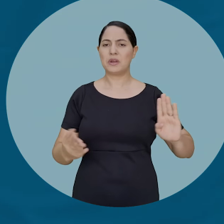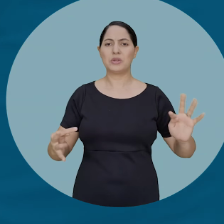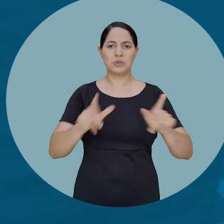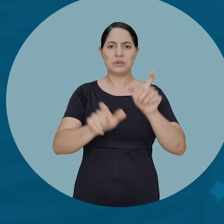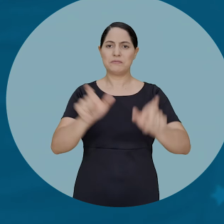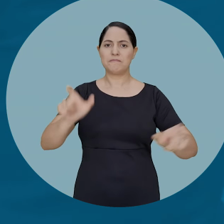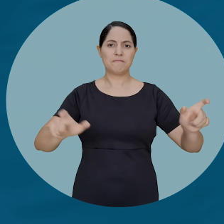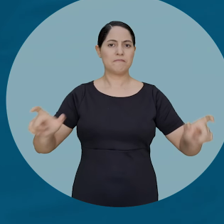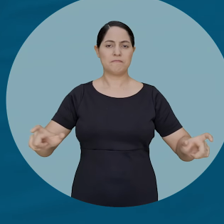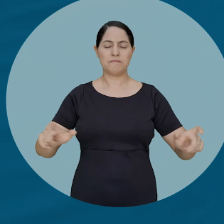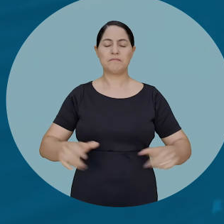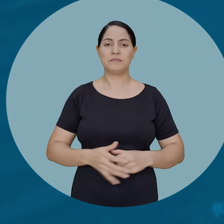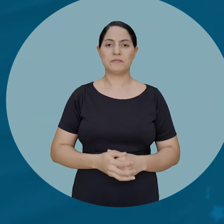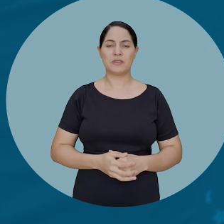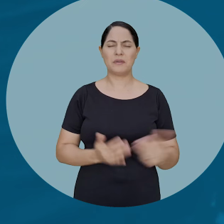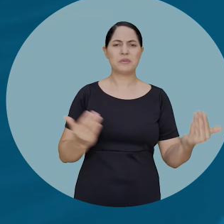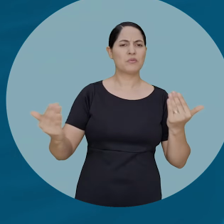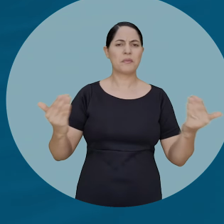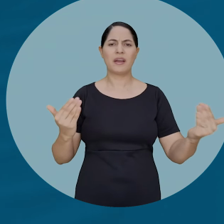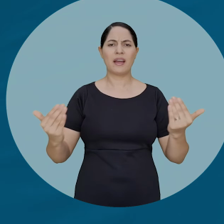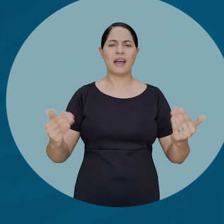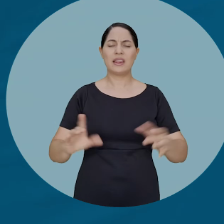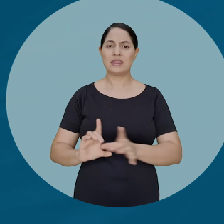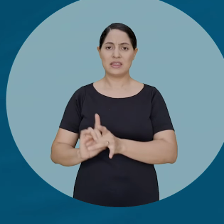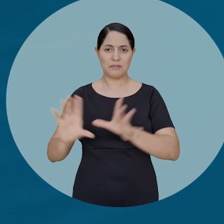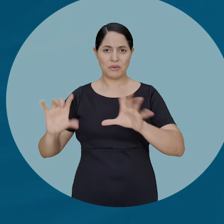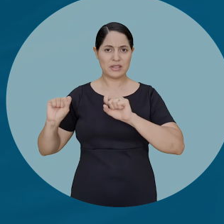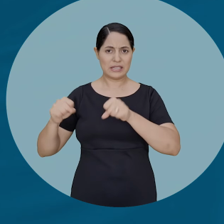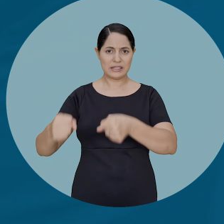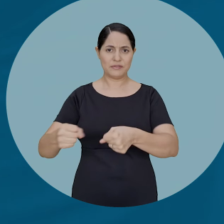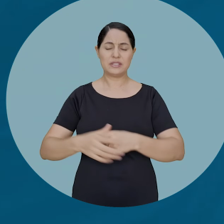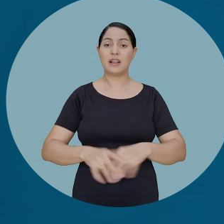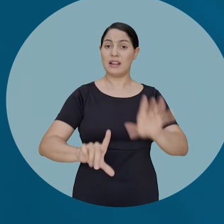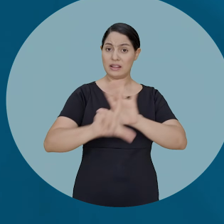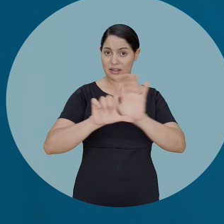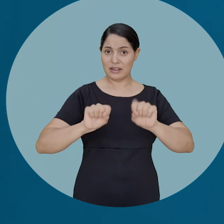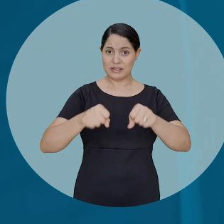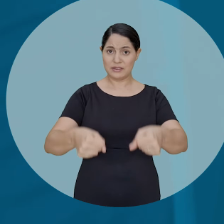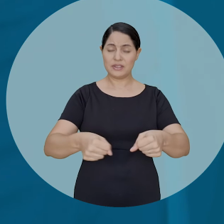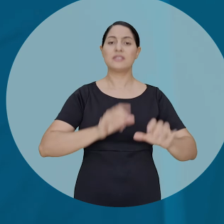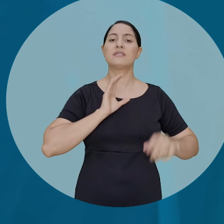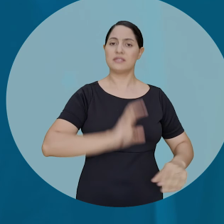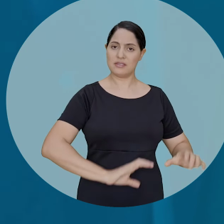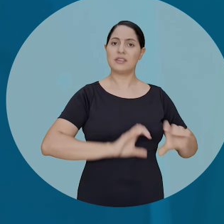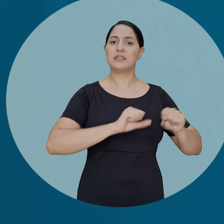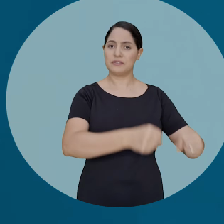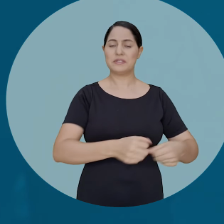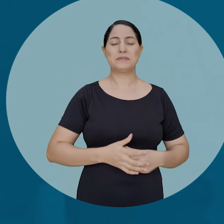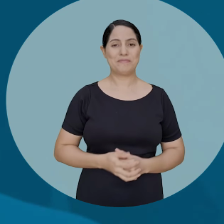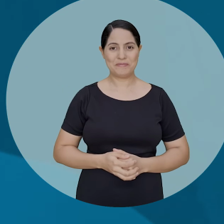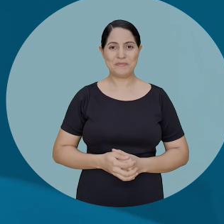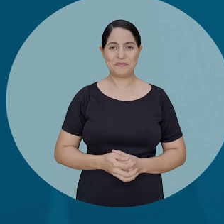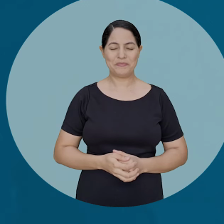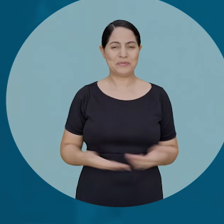públicas cuja trajetória se confunde com a defesa da democracia, da legalidade e da cidadania. Ao